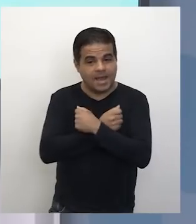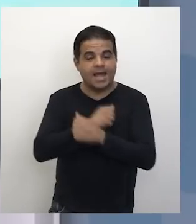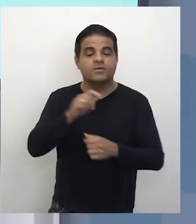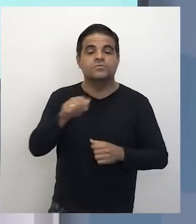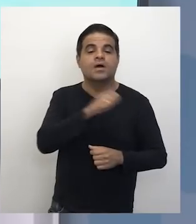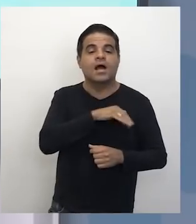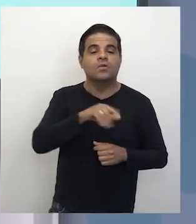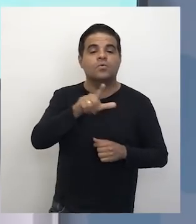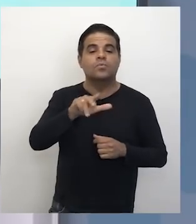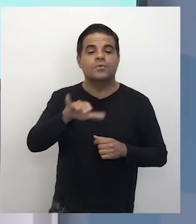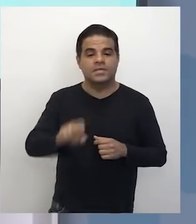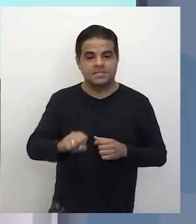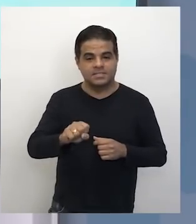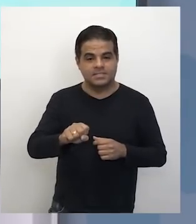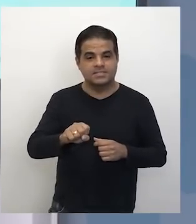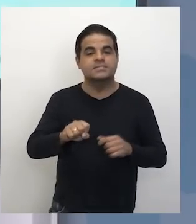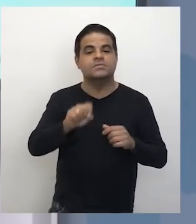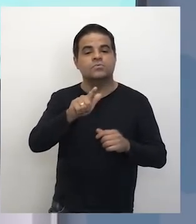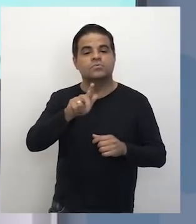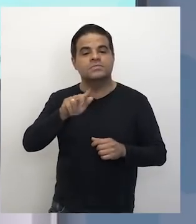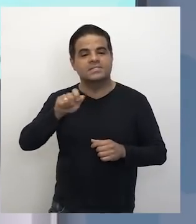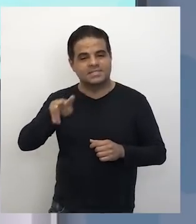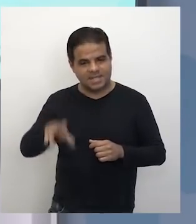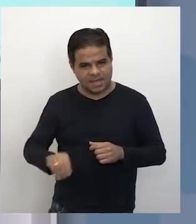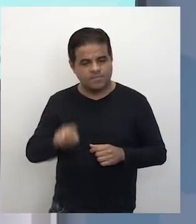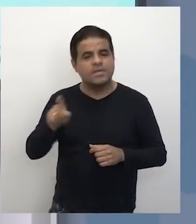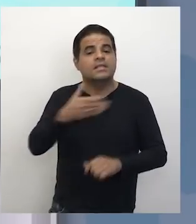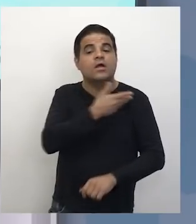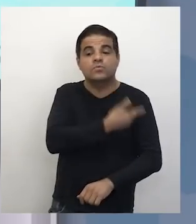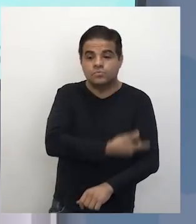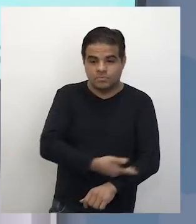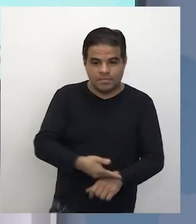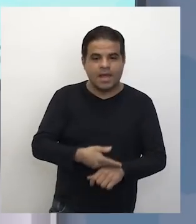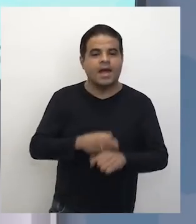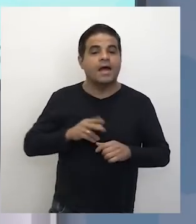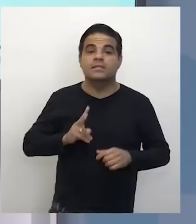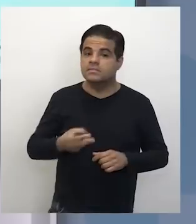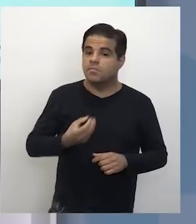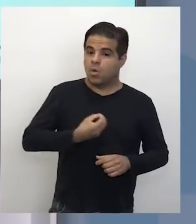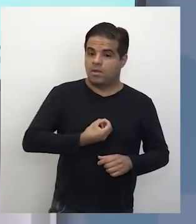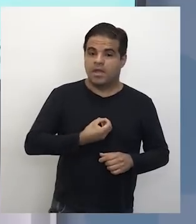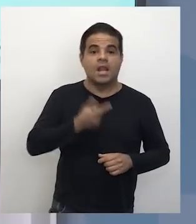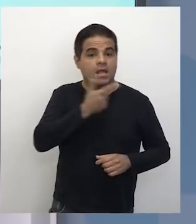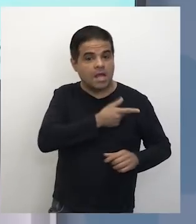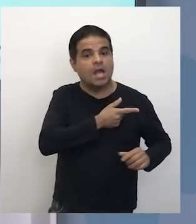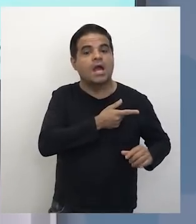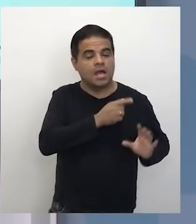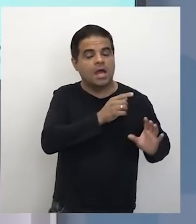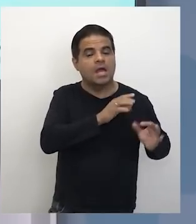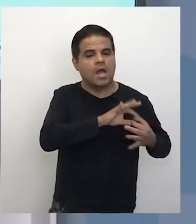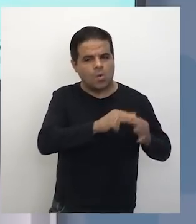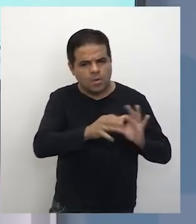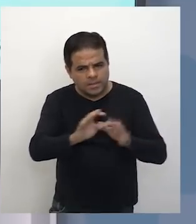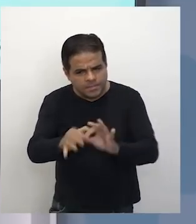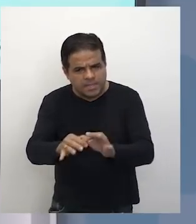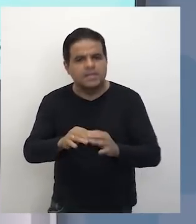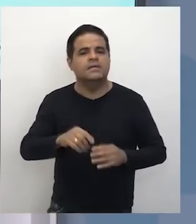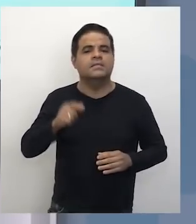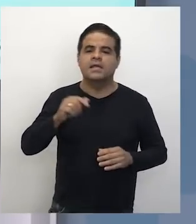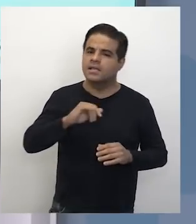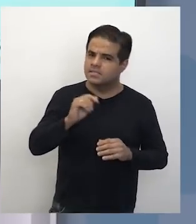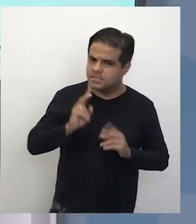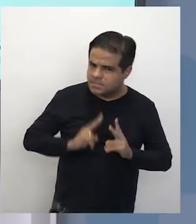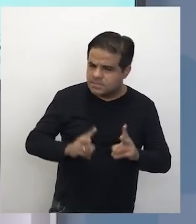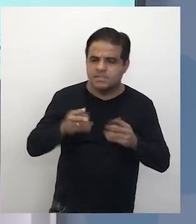Luiz Gustavo Arrilaro da Silva. Ele está acostumado a ganhar aí medalhas nas Olimpíadas, ele é um aluno que está curtindo nossa aula,